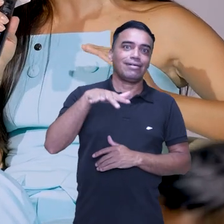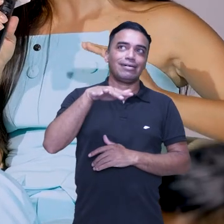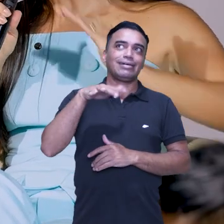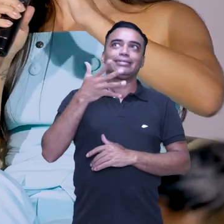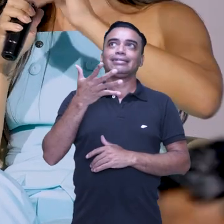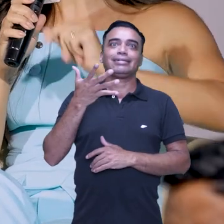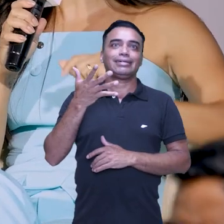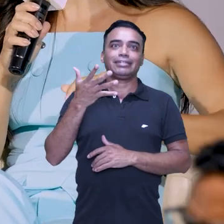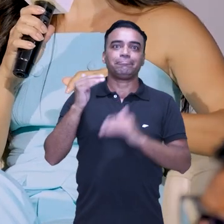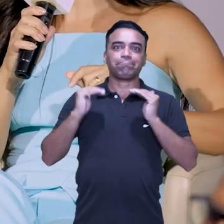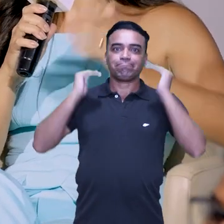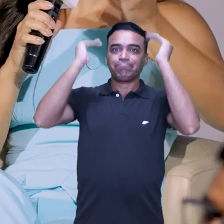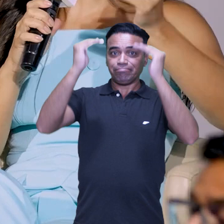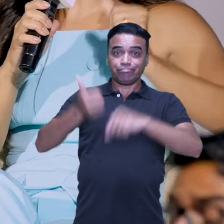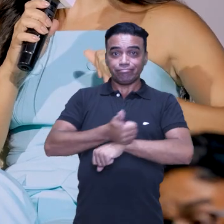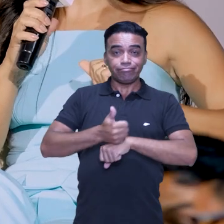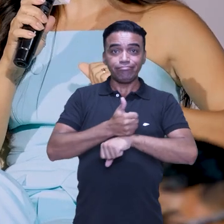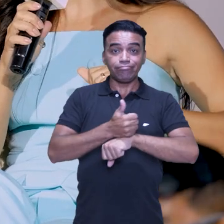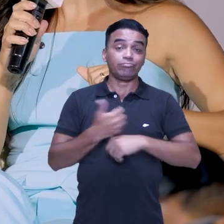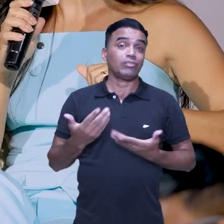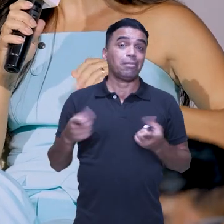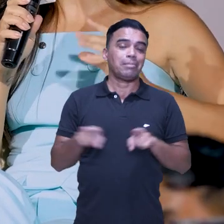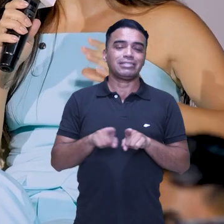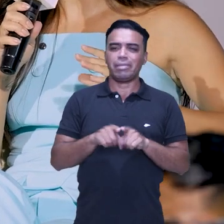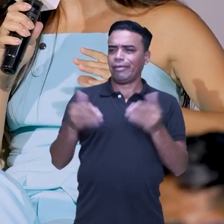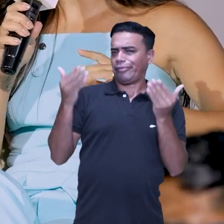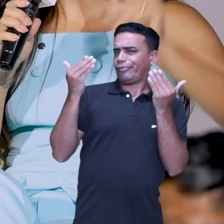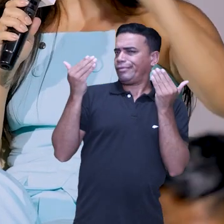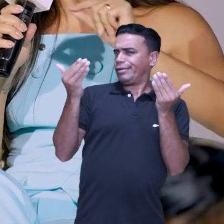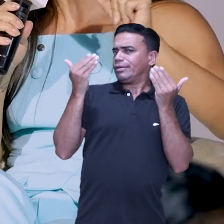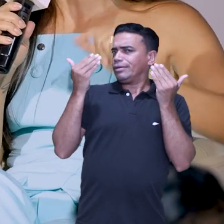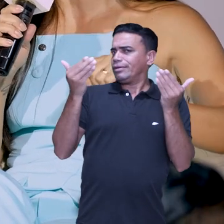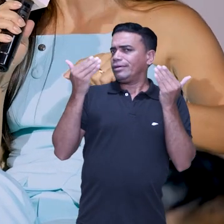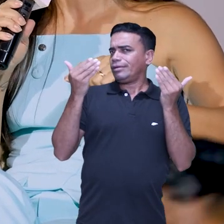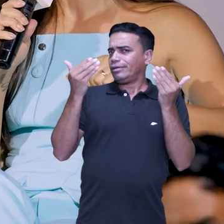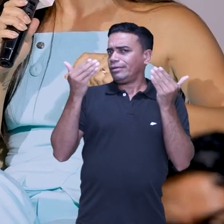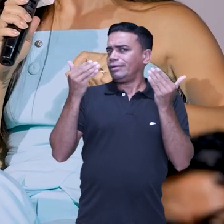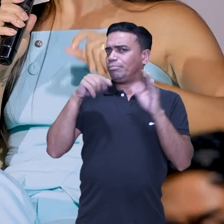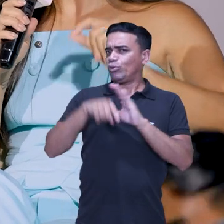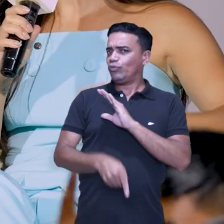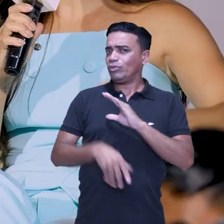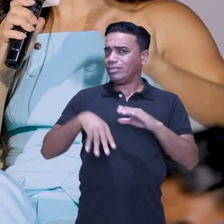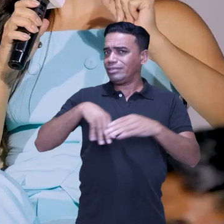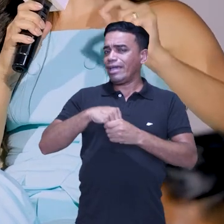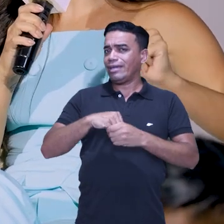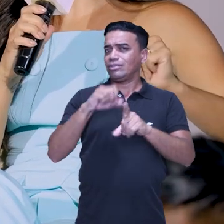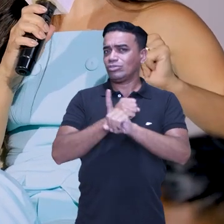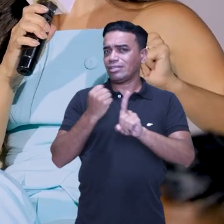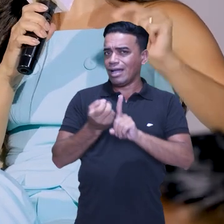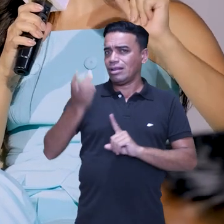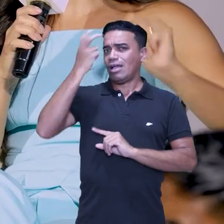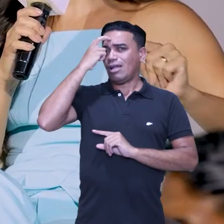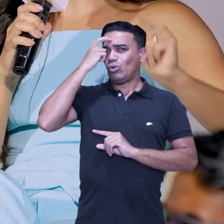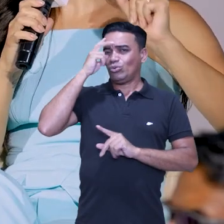questão de ascensão profissional, mas também uma desconfiança velada que é enraizada no racismo